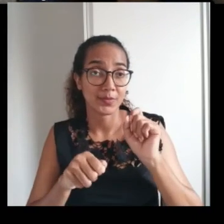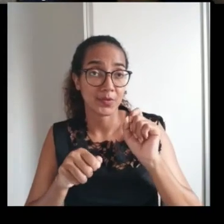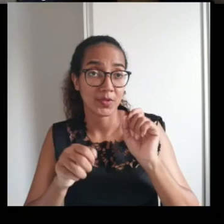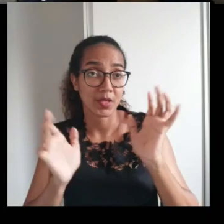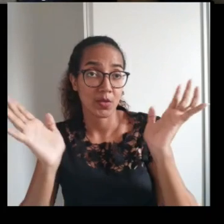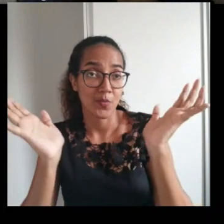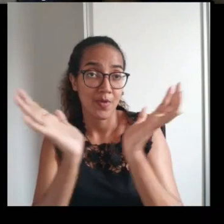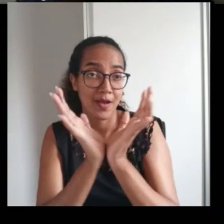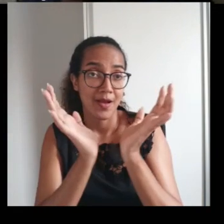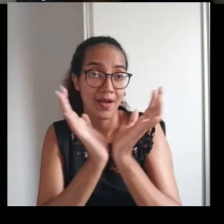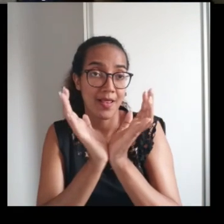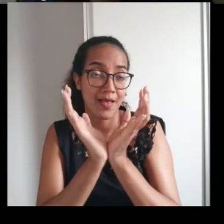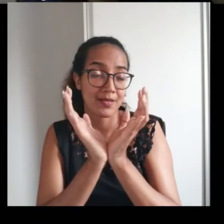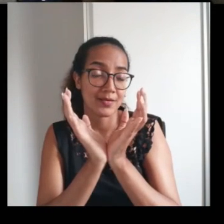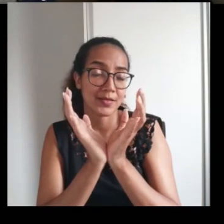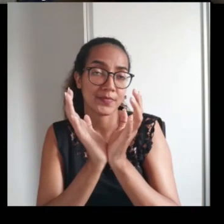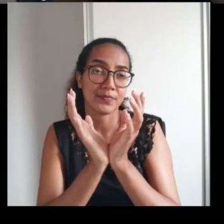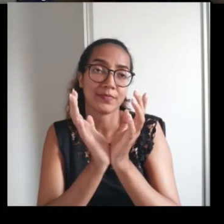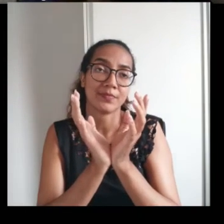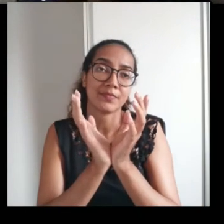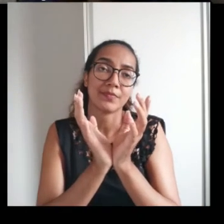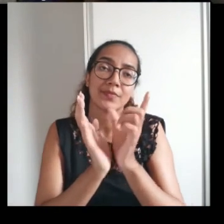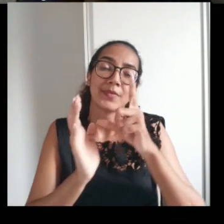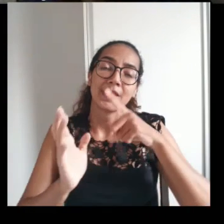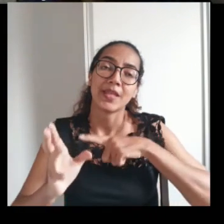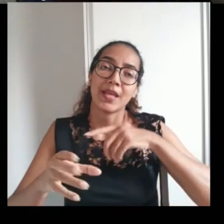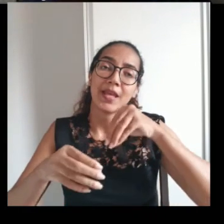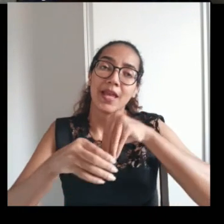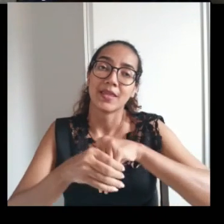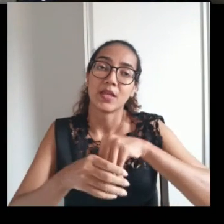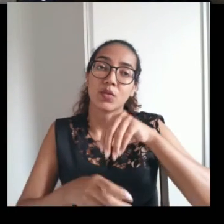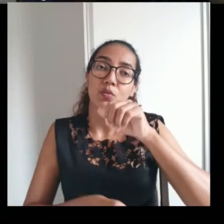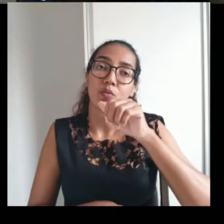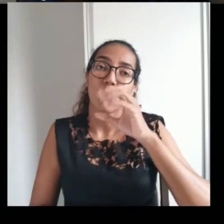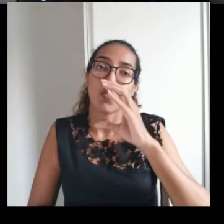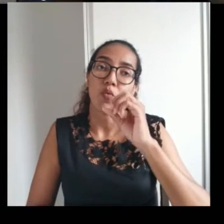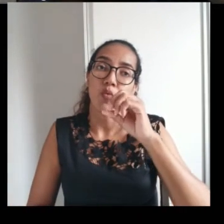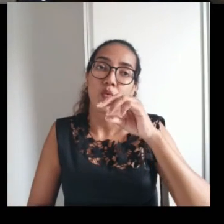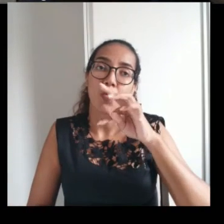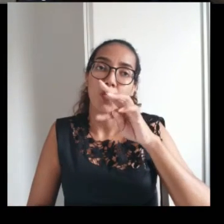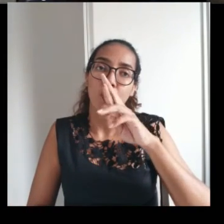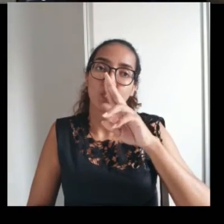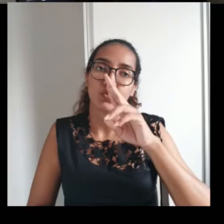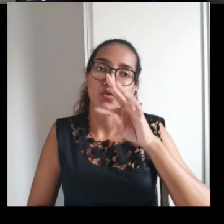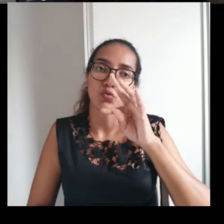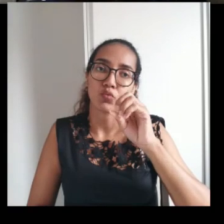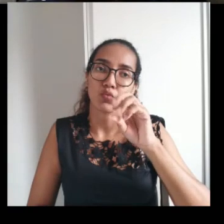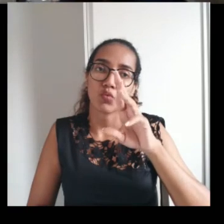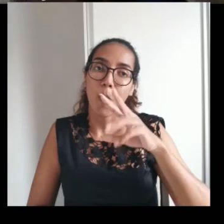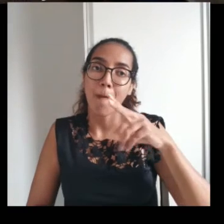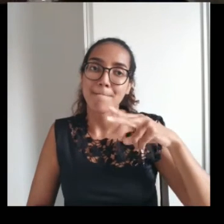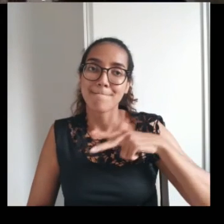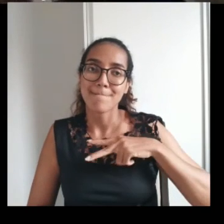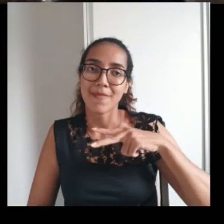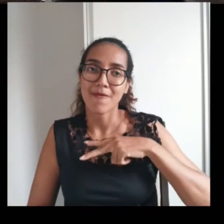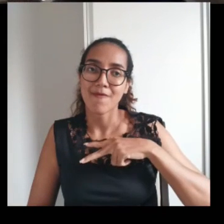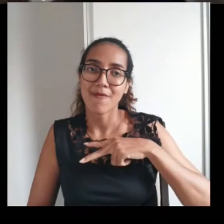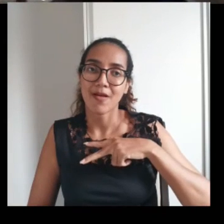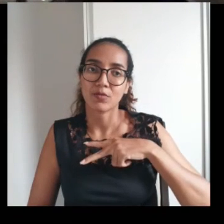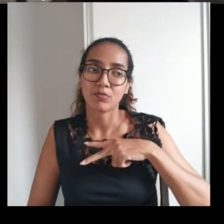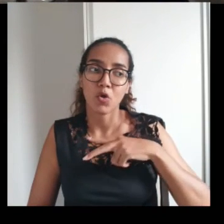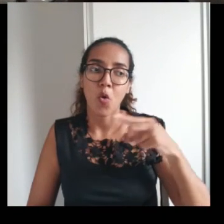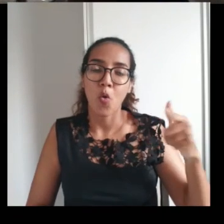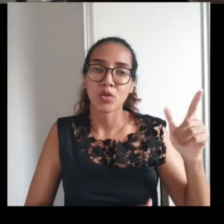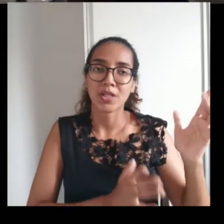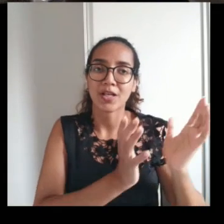tenha um construtor privado, ninguém consegue construir nada com aquela classe, e você cria um construtor, uma